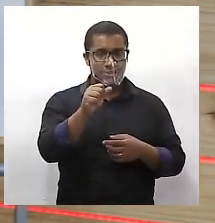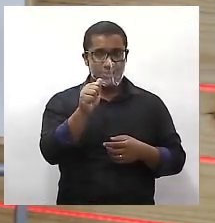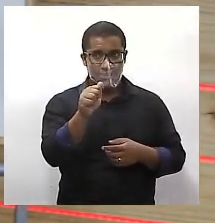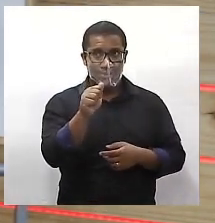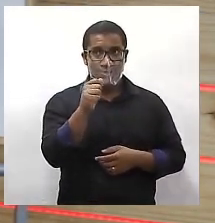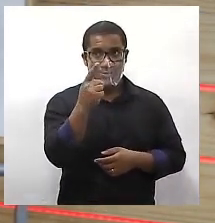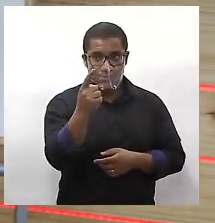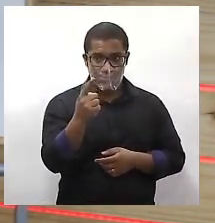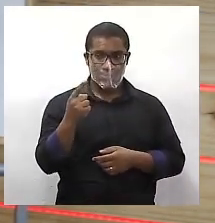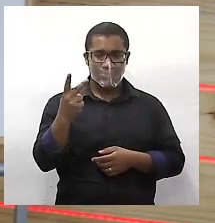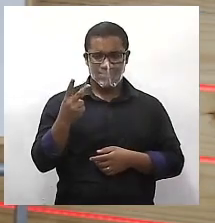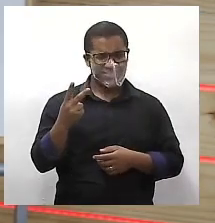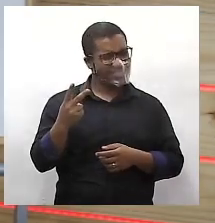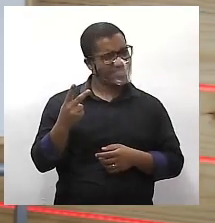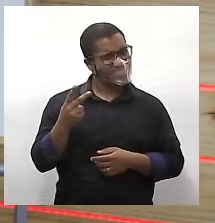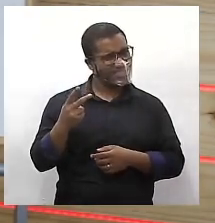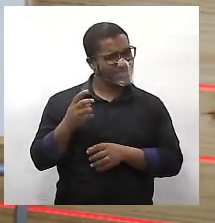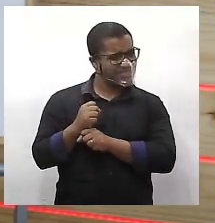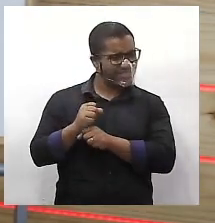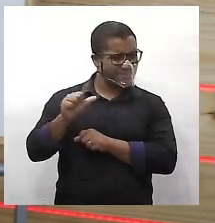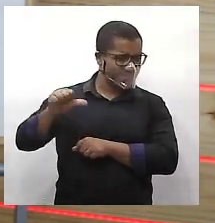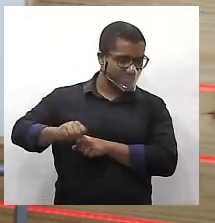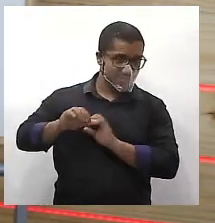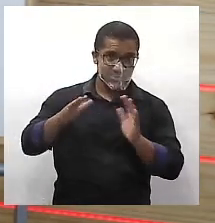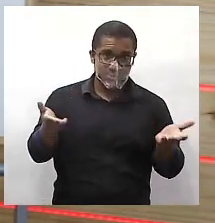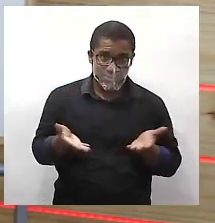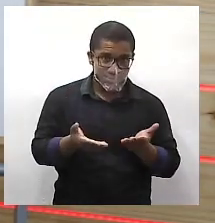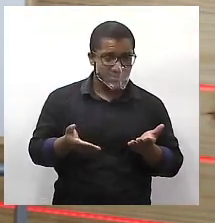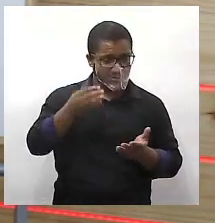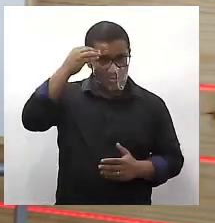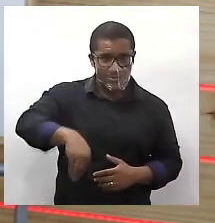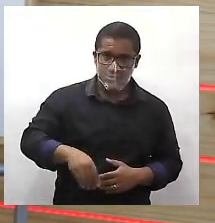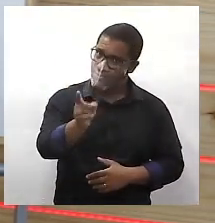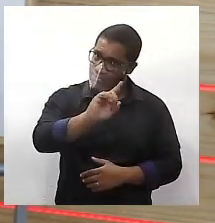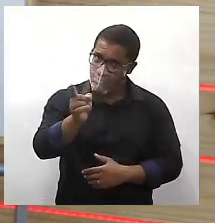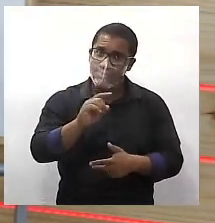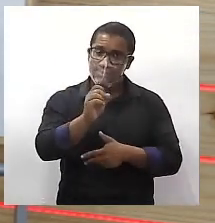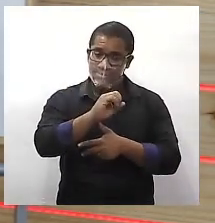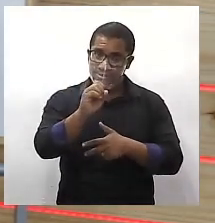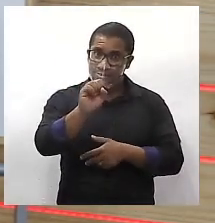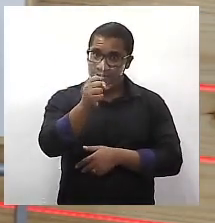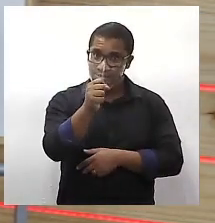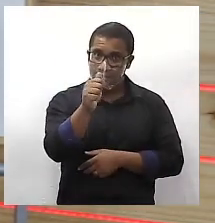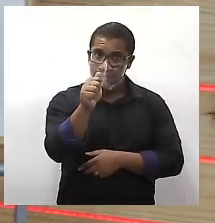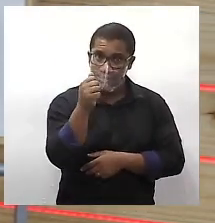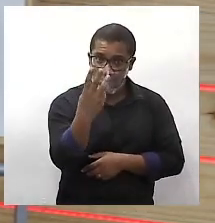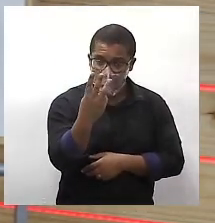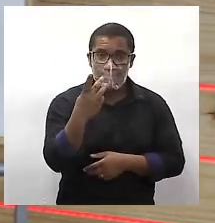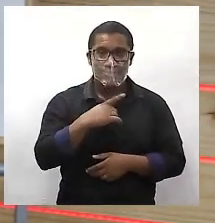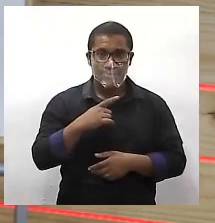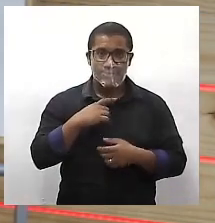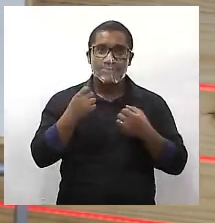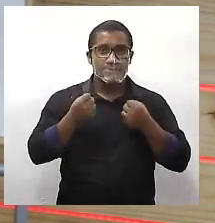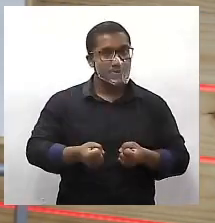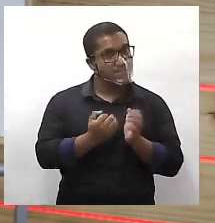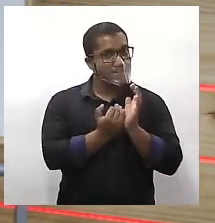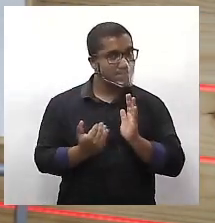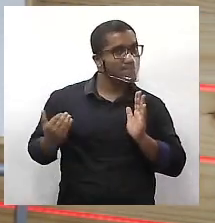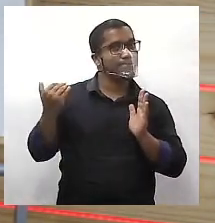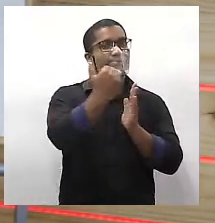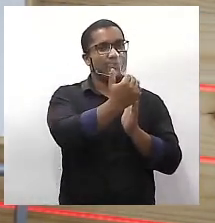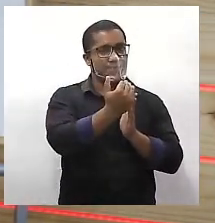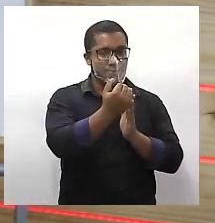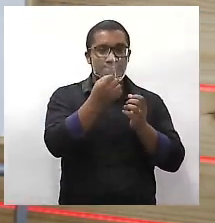joga a toalha agora. Você ainda tem a chance agora do seriado 3. Porque lembrem que o seriado 3 é o ano que vai ter o peso maior. É o